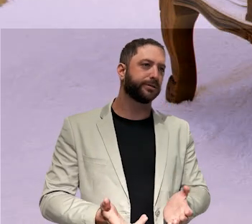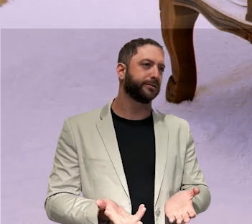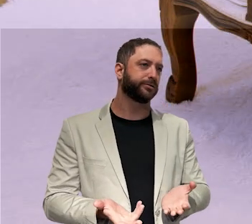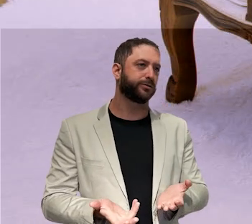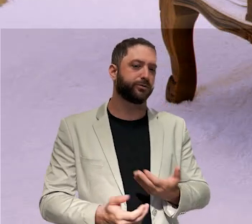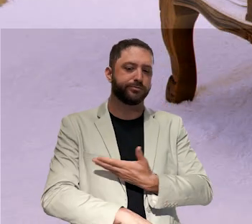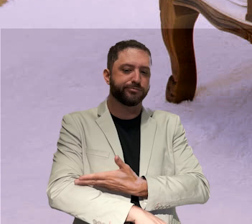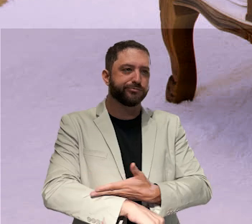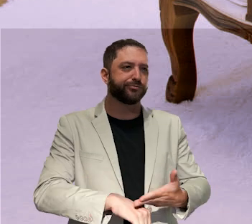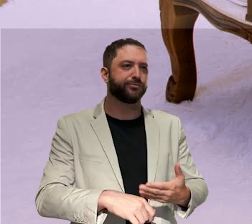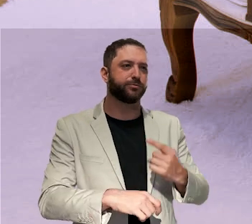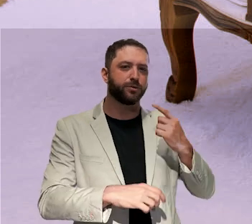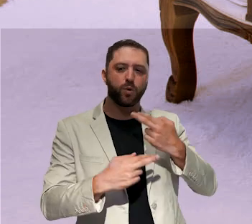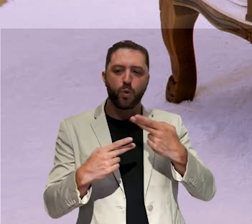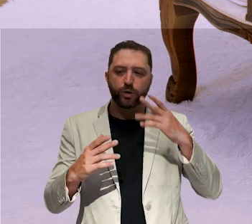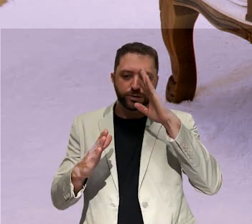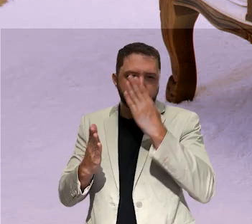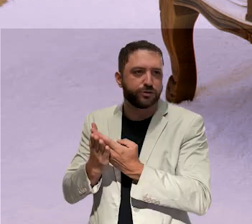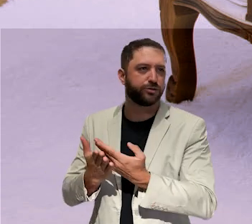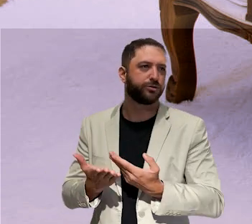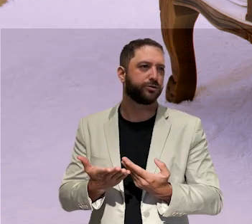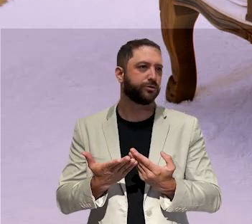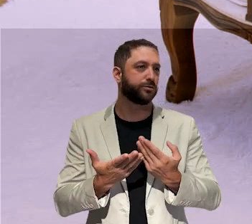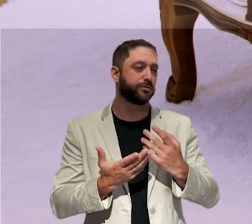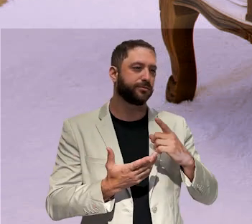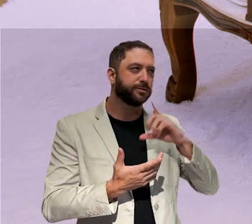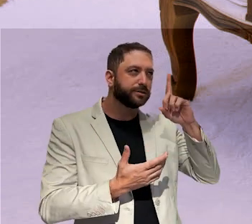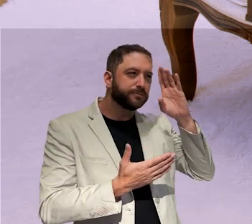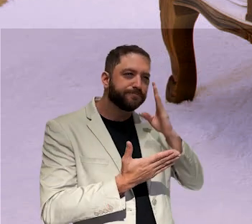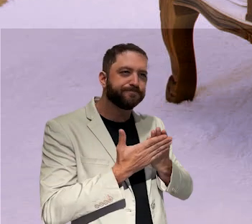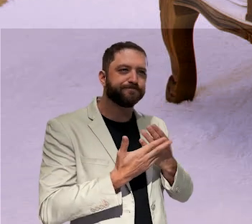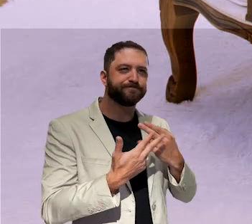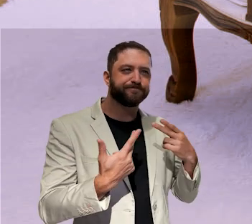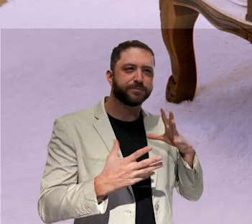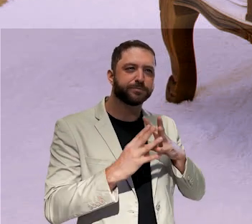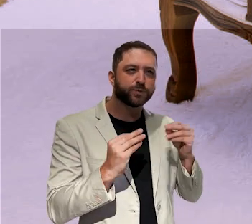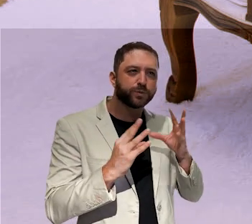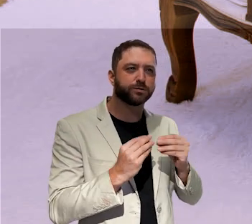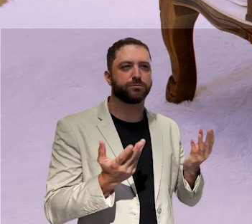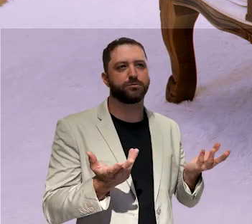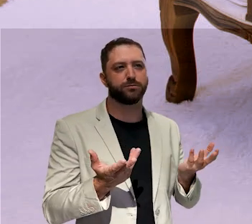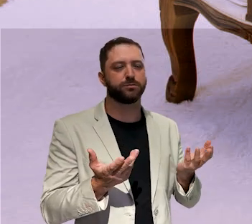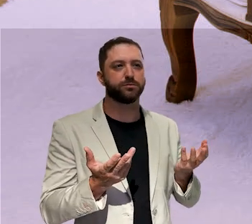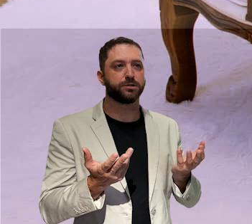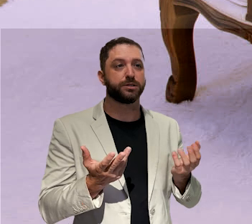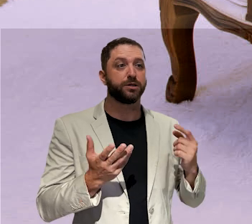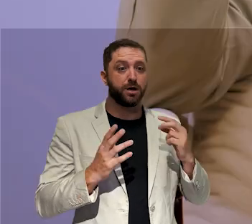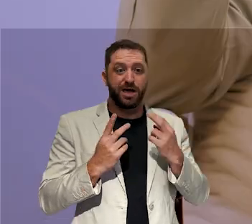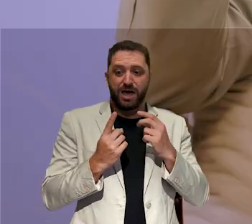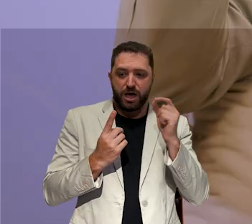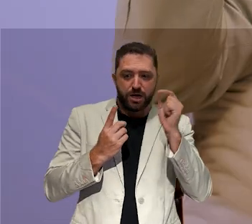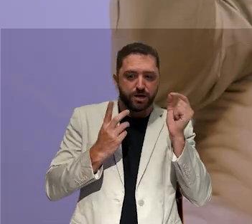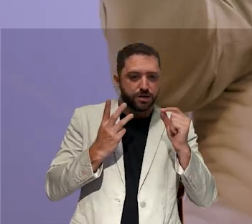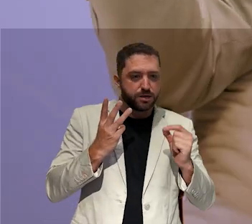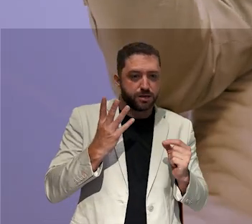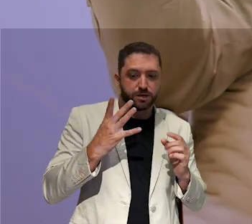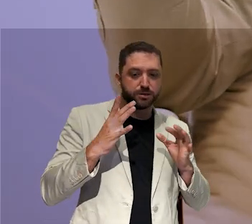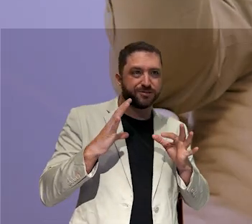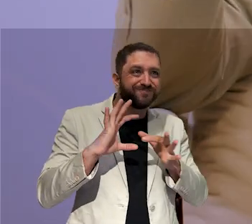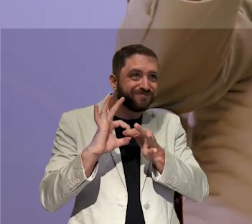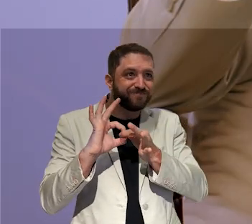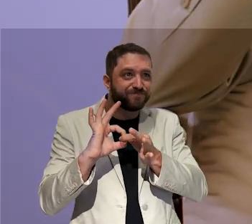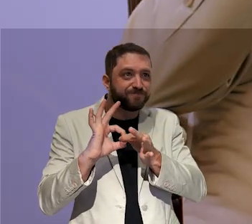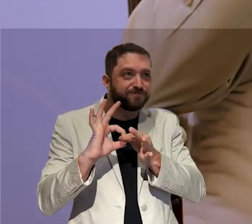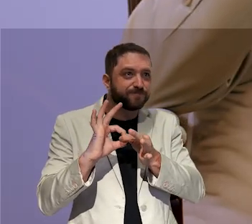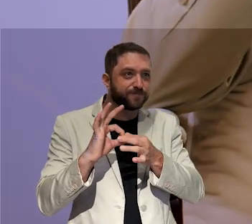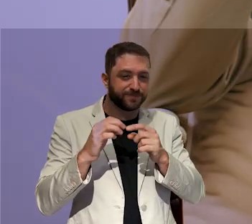mental, comportamental, de hábito, de crença e espiritual. Né? E aí quando a gente